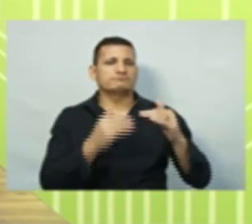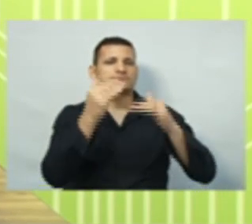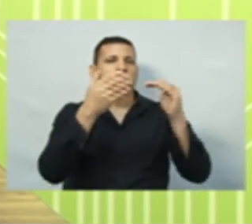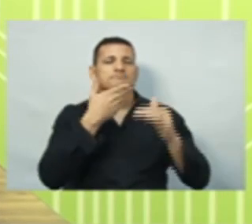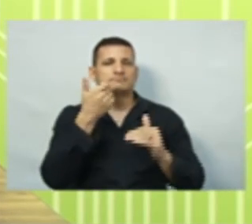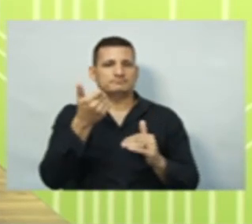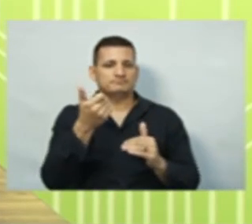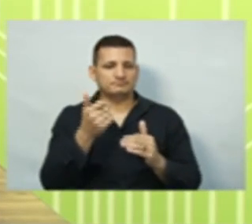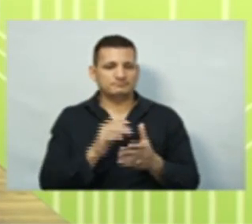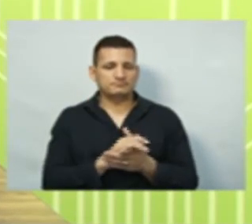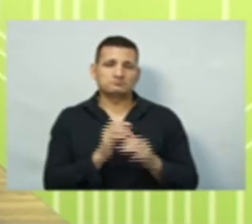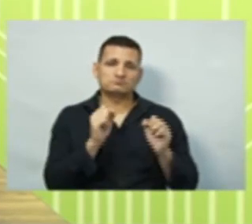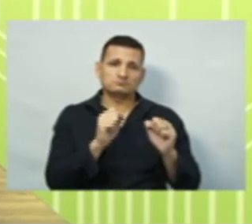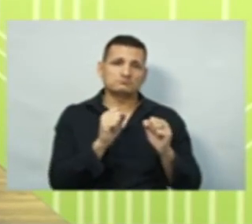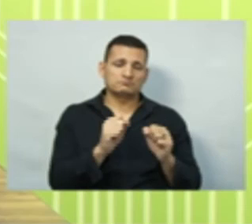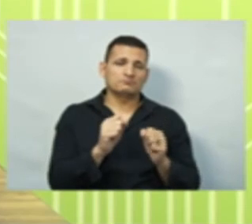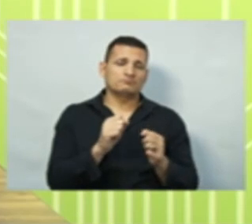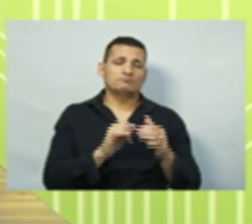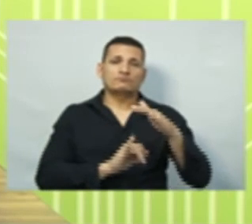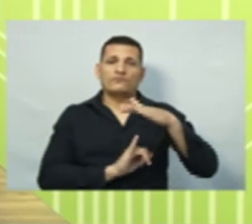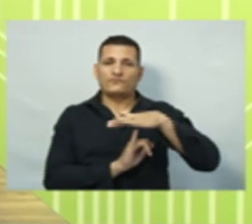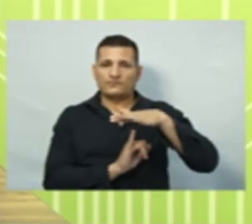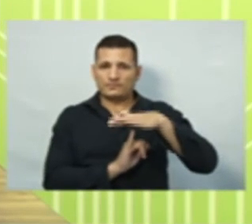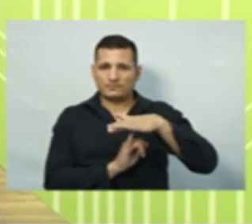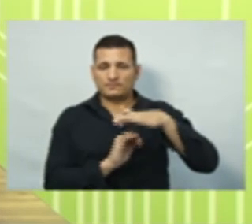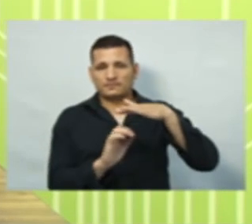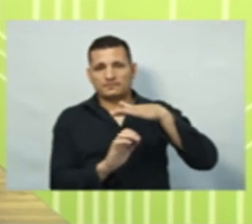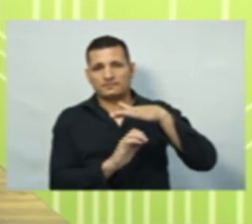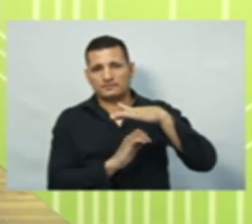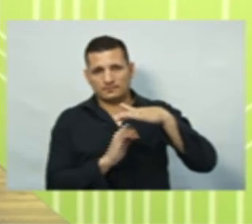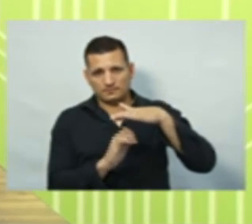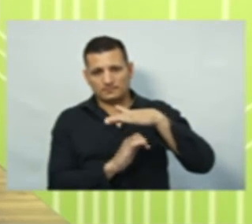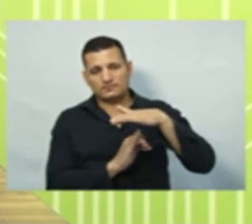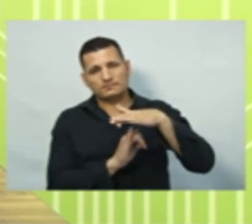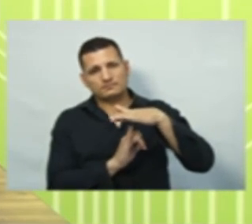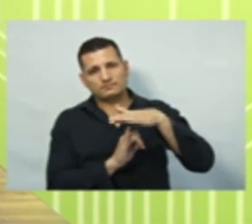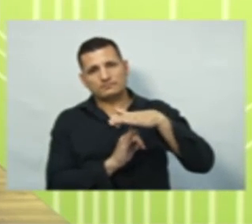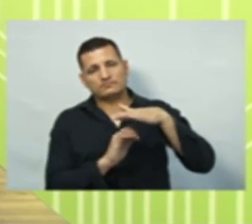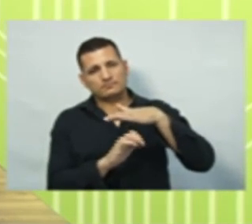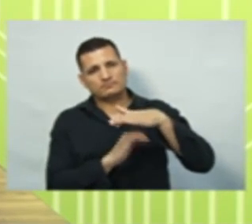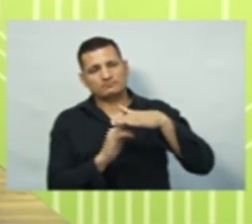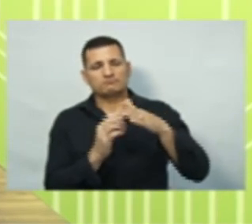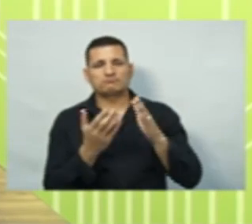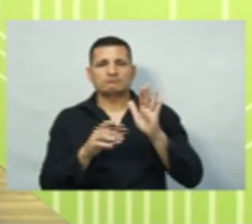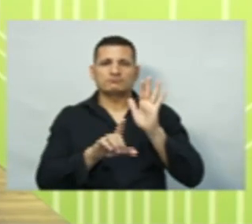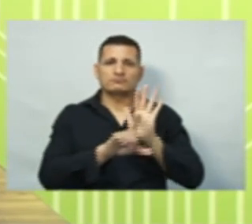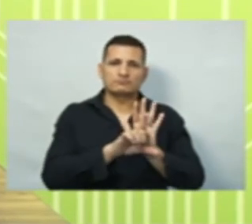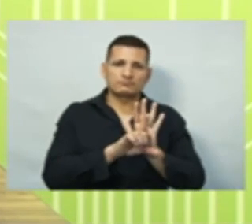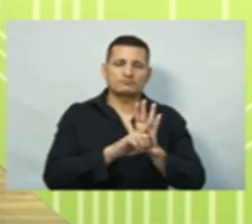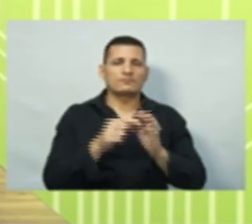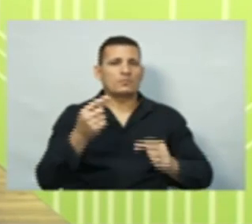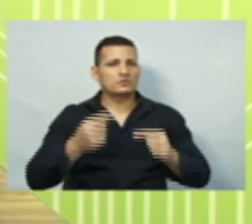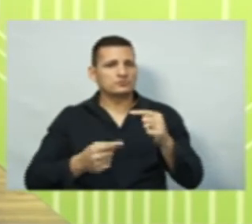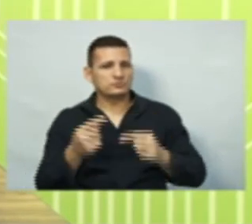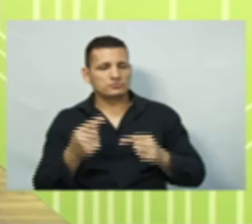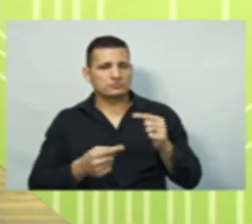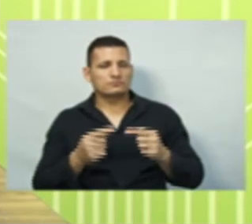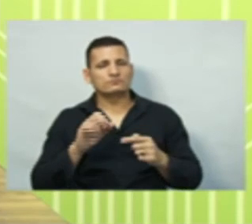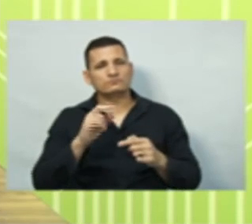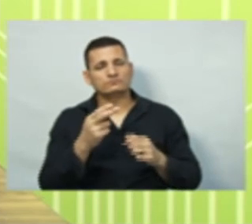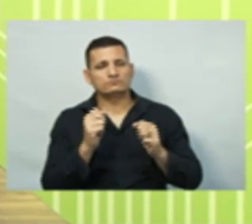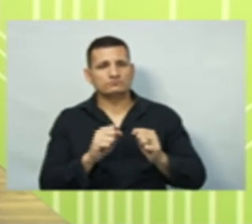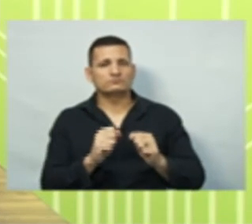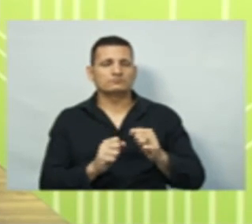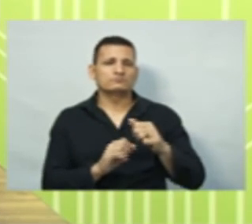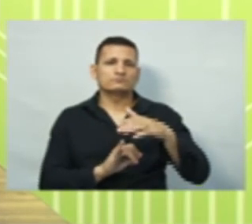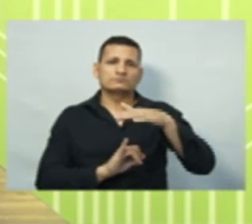economicamente. Pode ser as instituições formais, então as instituições formais no modelo das leis, das políticas públicas, ou podem ser